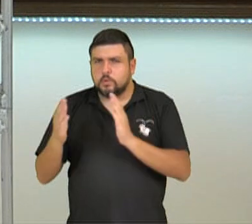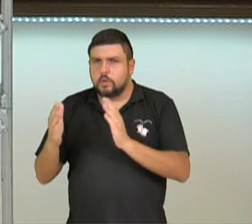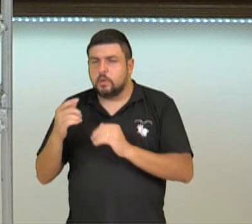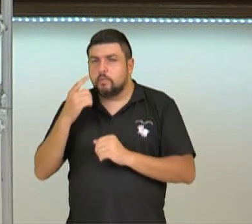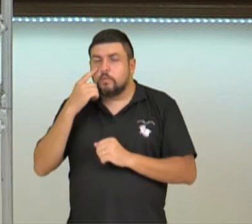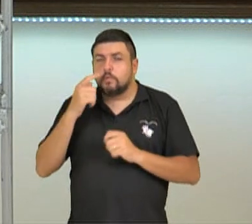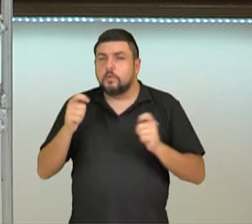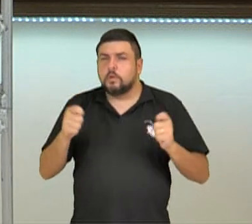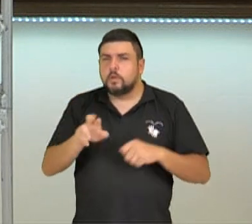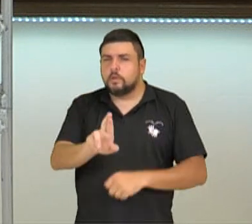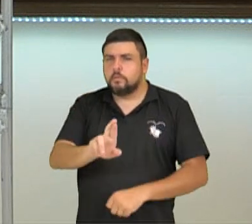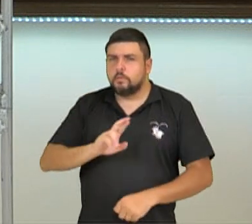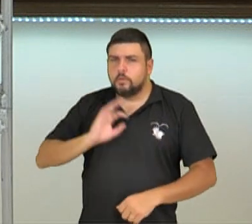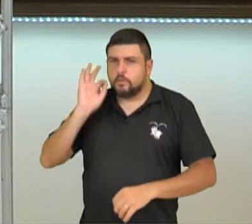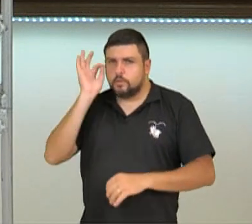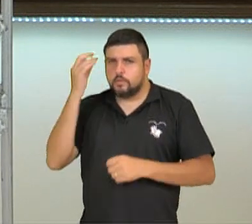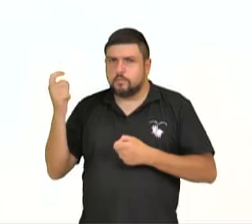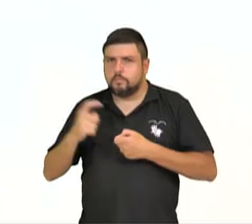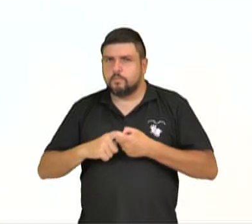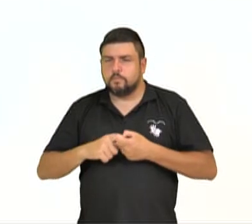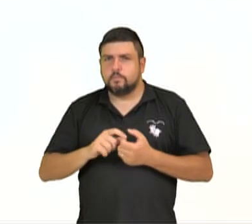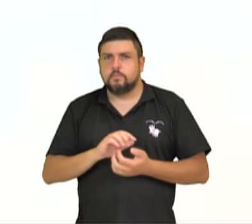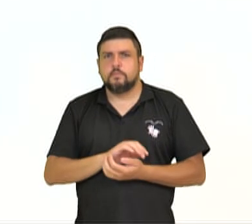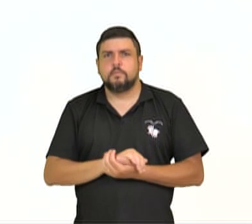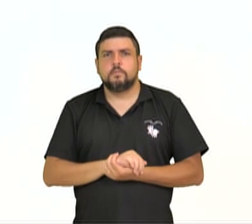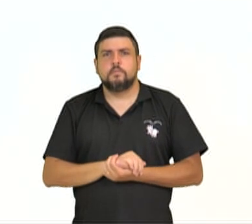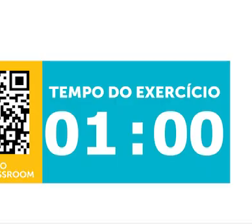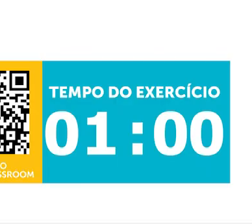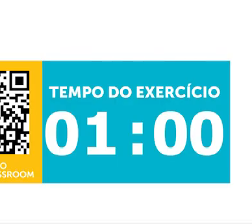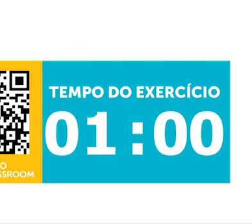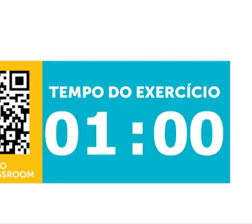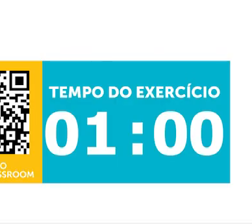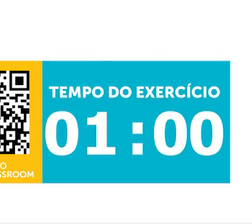vocês conseguem responder e a gente volta para corrigir junto.